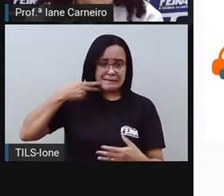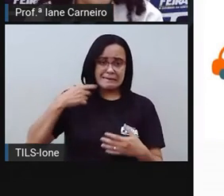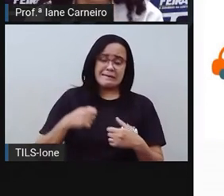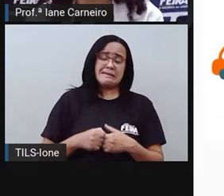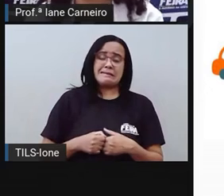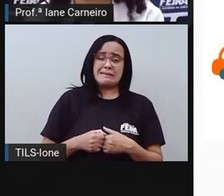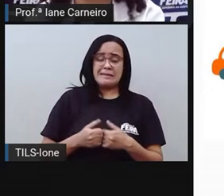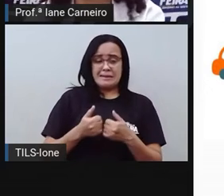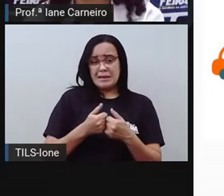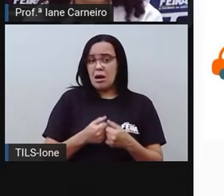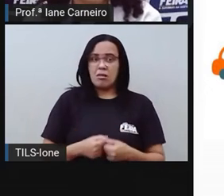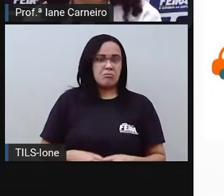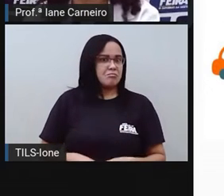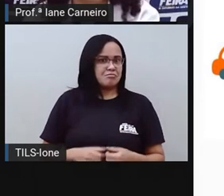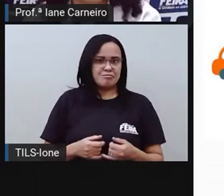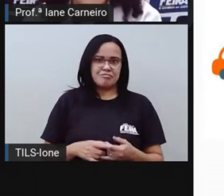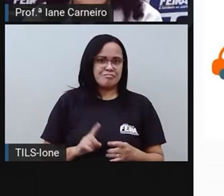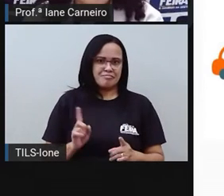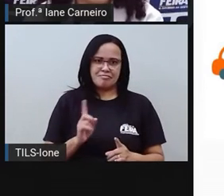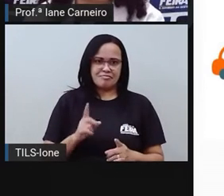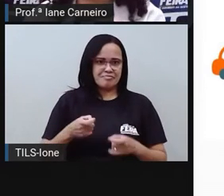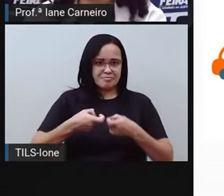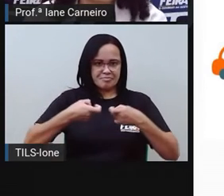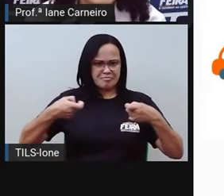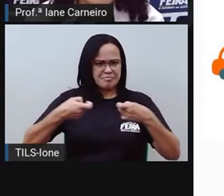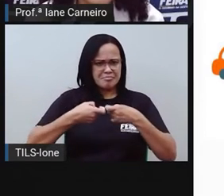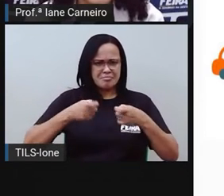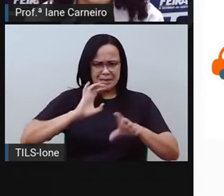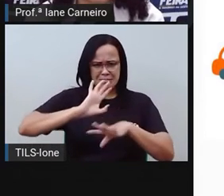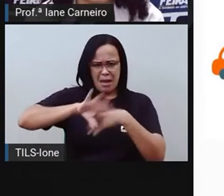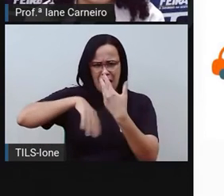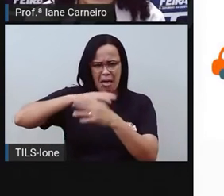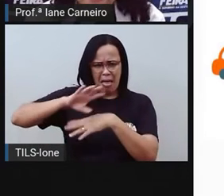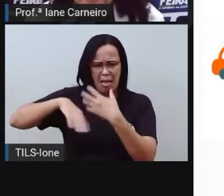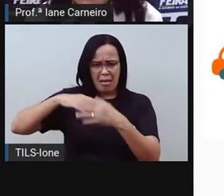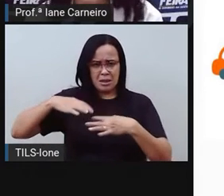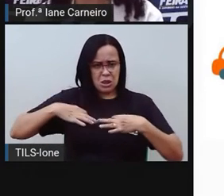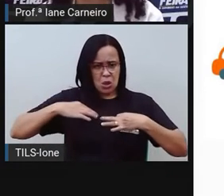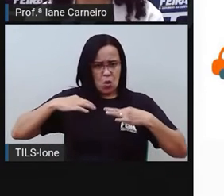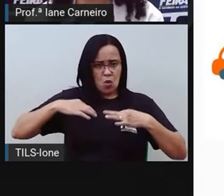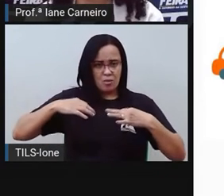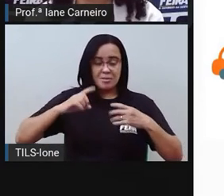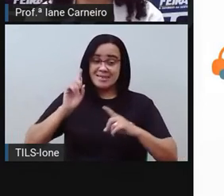de vocês. Vai, fulaninho, dobra sua roupa, guarda aí na gaveta, né?